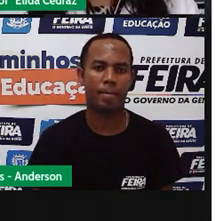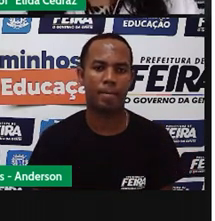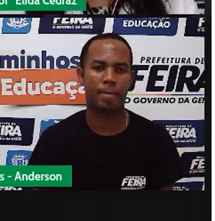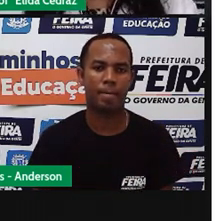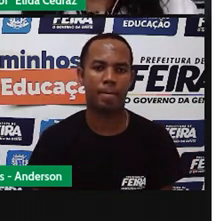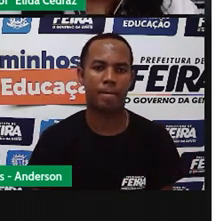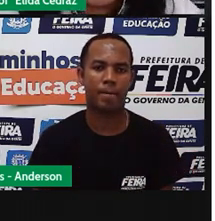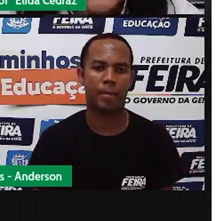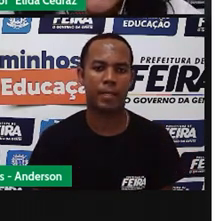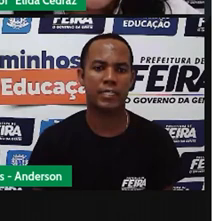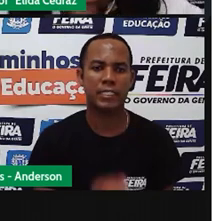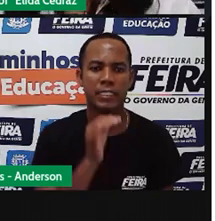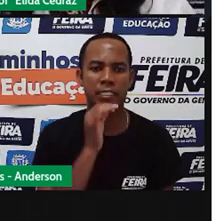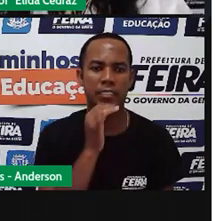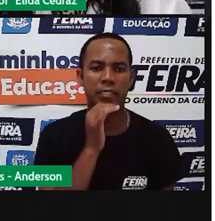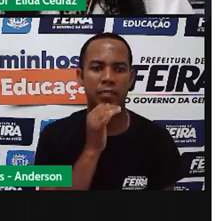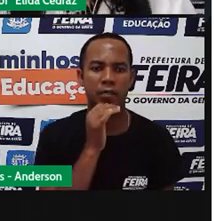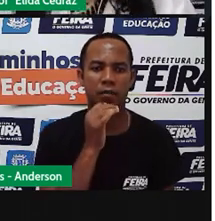Quantas